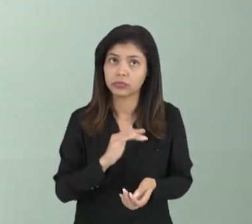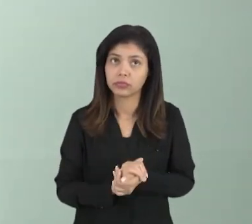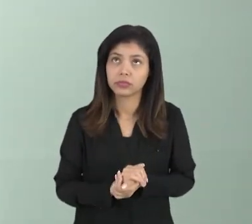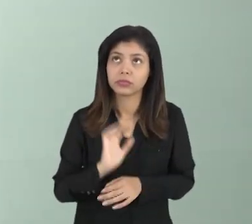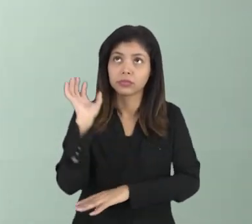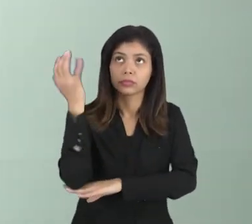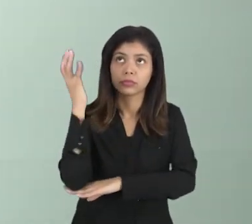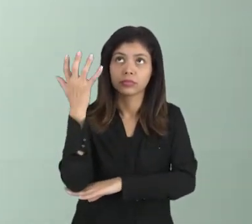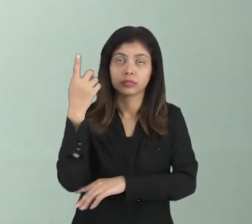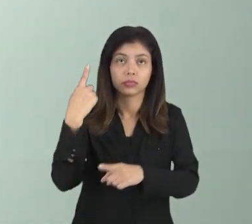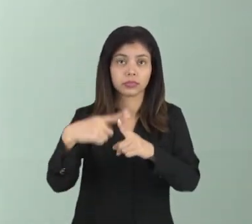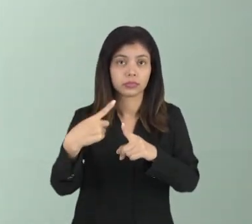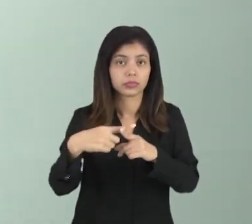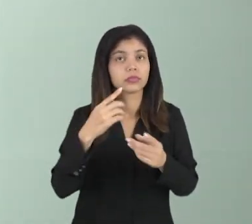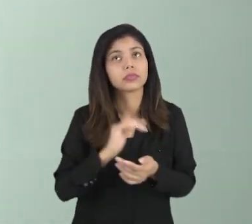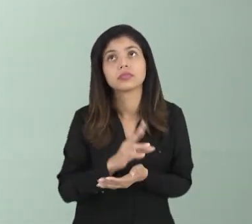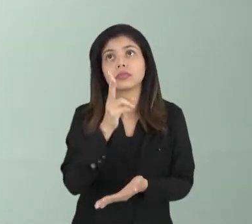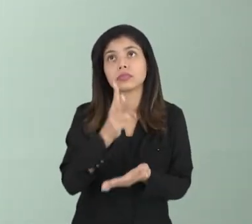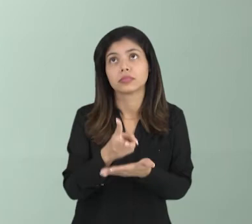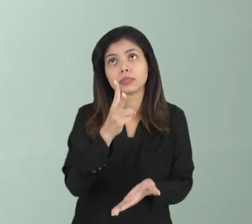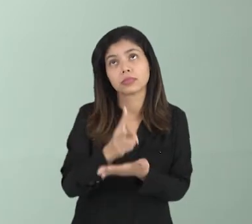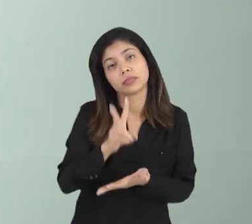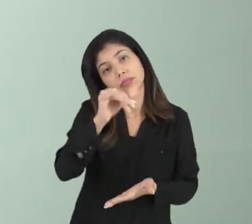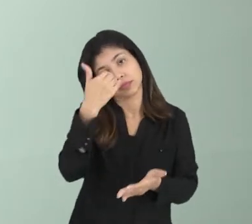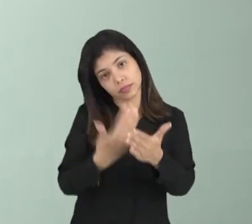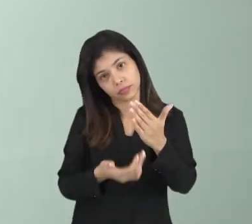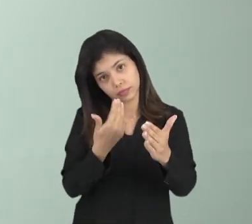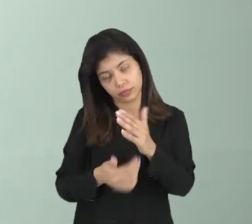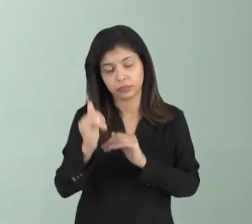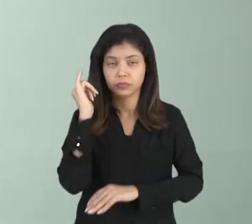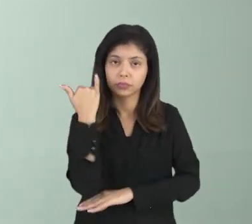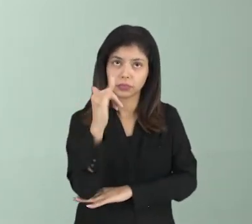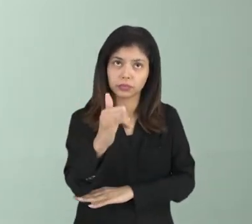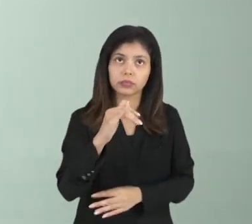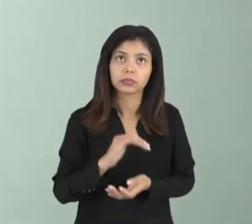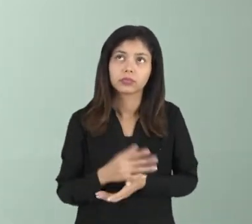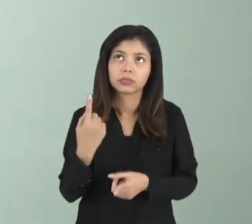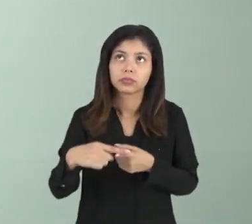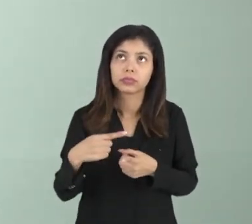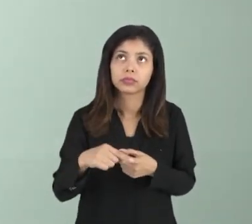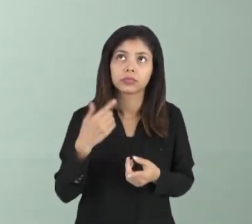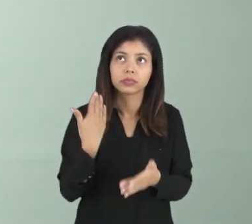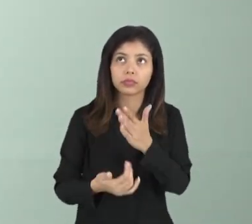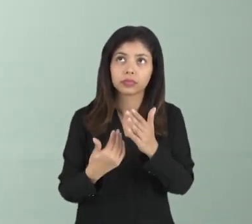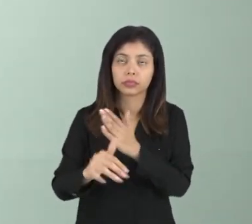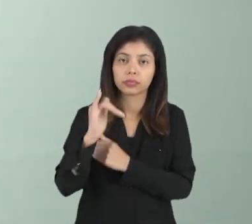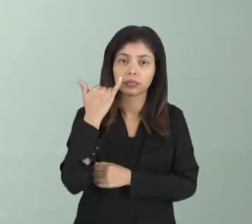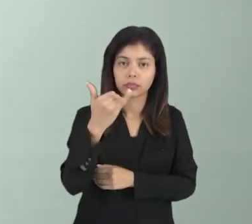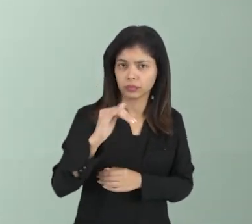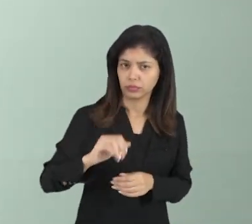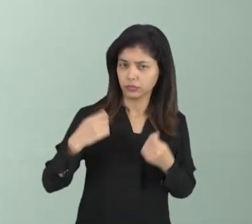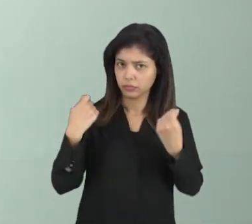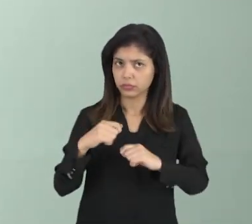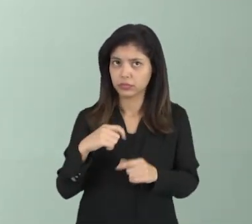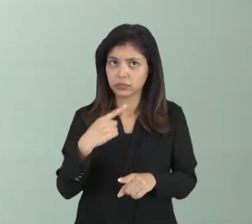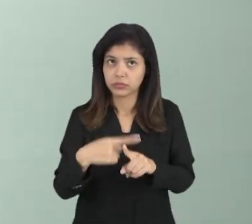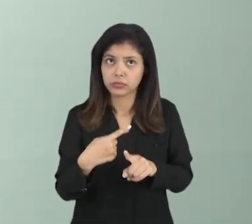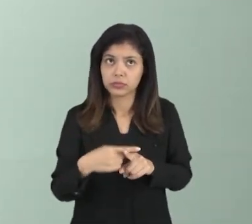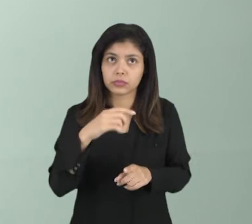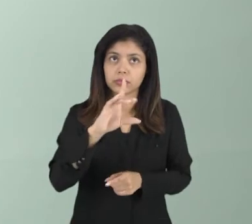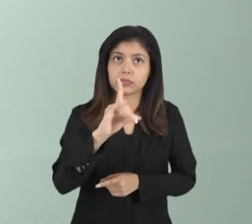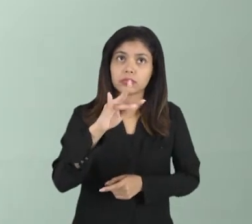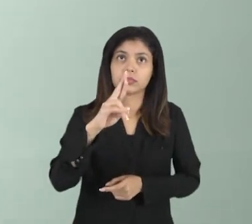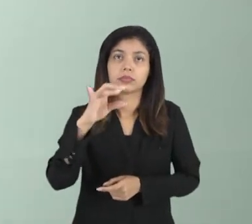na natureza, pessoal. Por quê? Sempre vai ter perca energética. Por que ocorre perca energética? Devido às forças